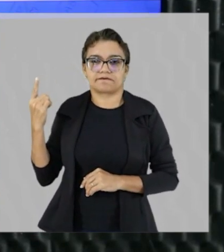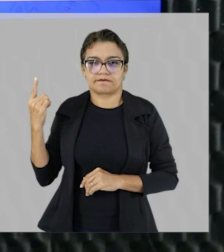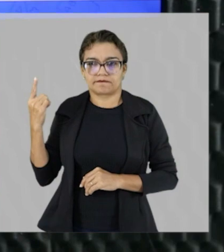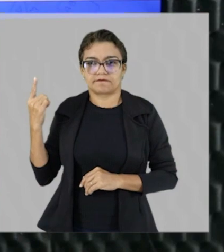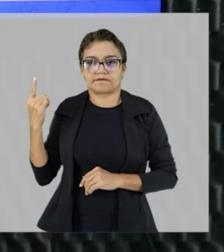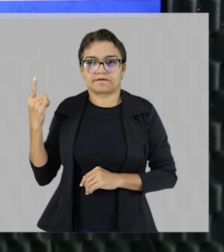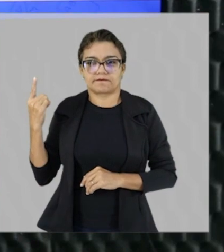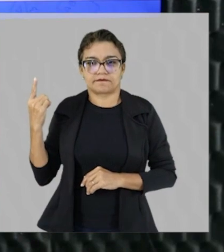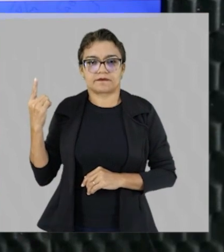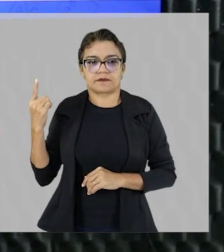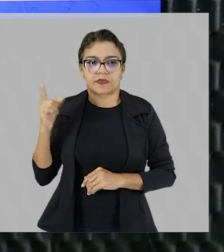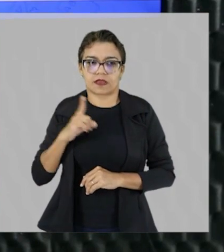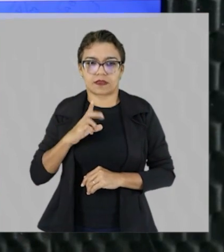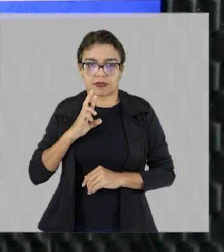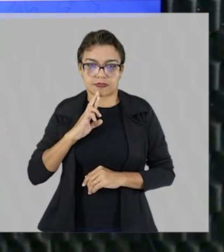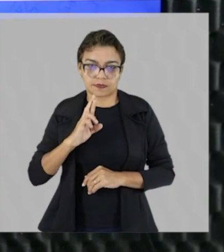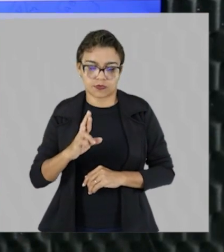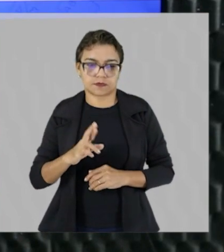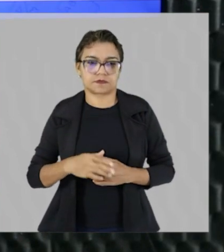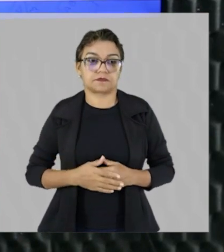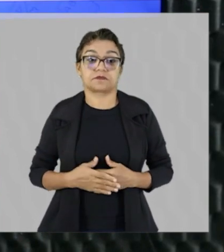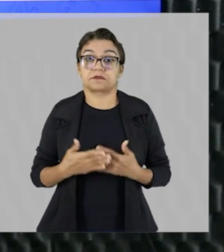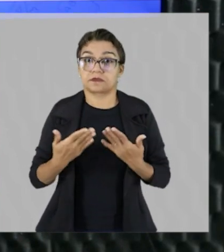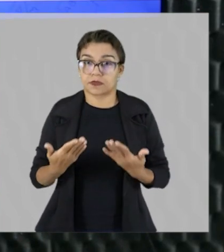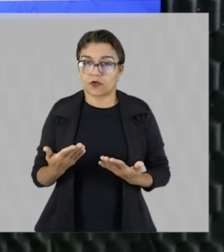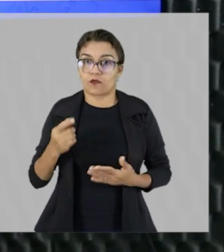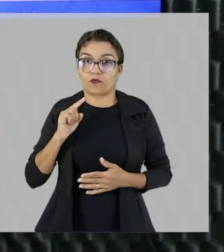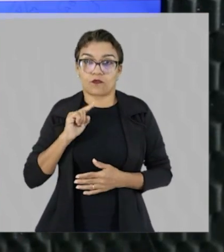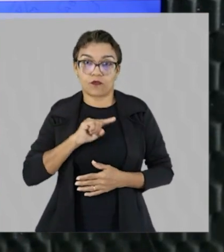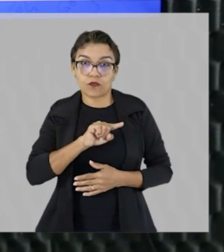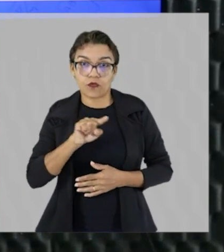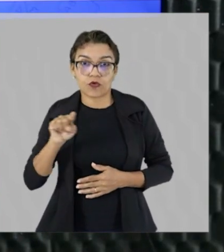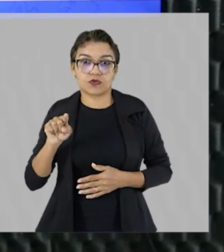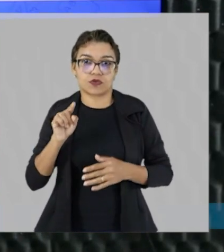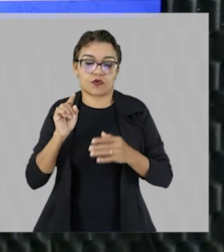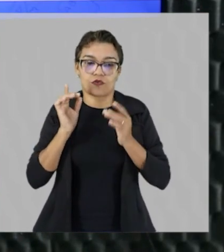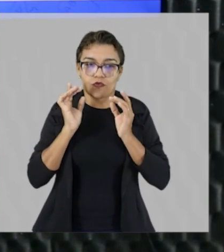bem aqui está a resposta. Então, vocês foquem